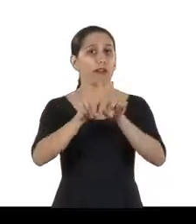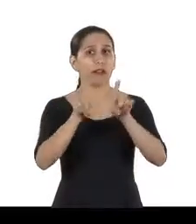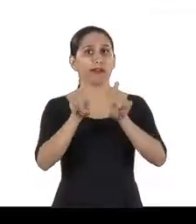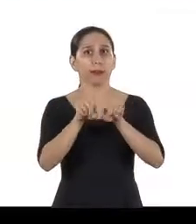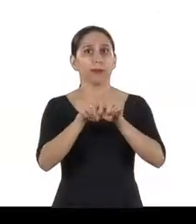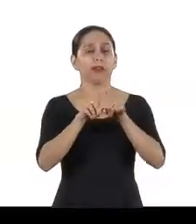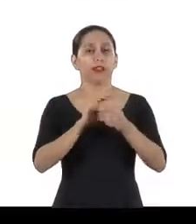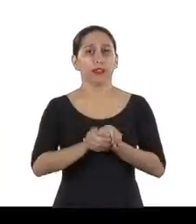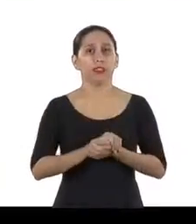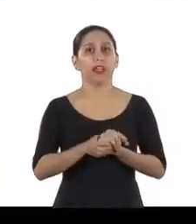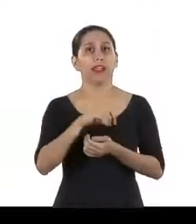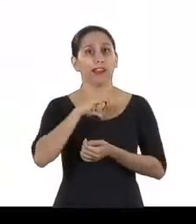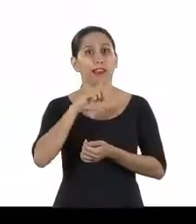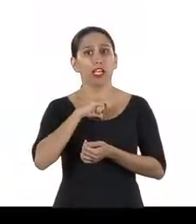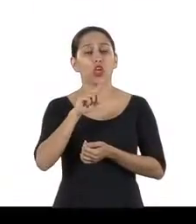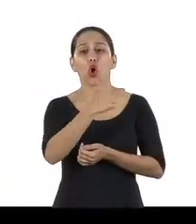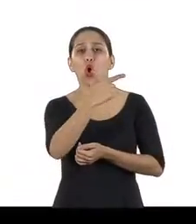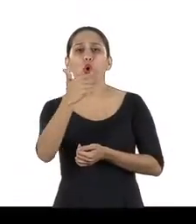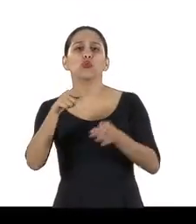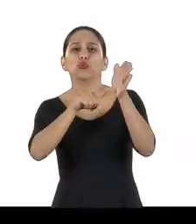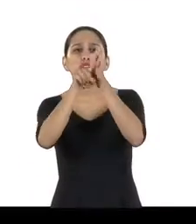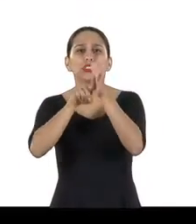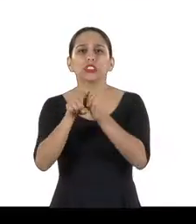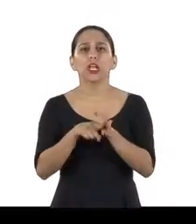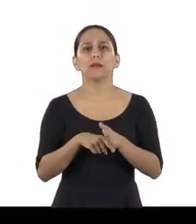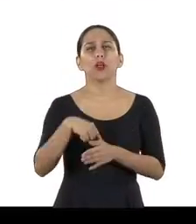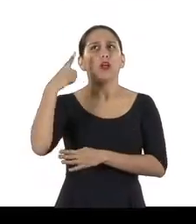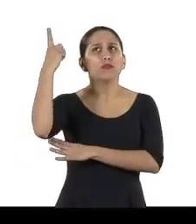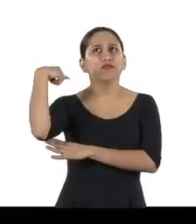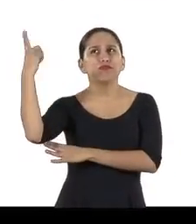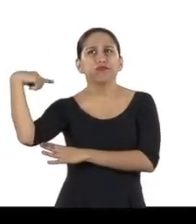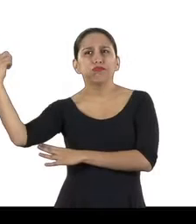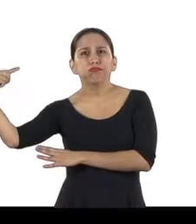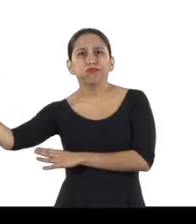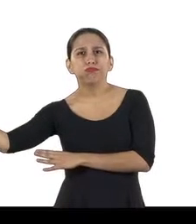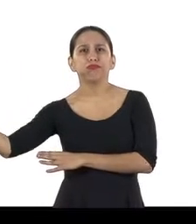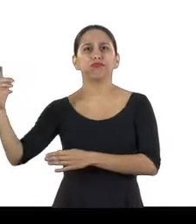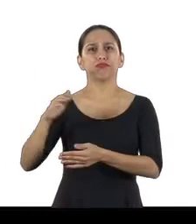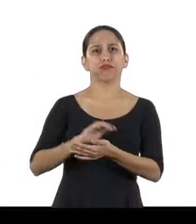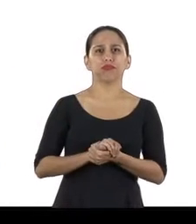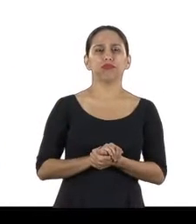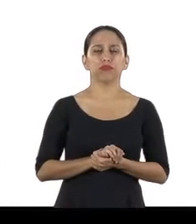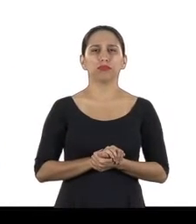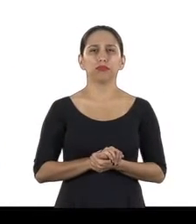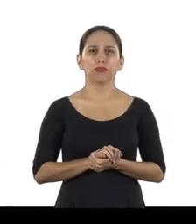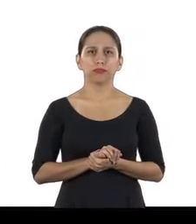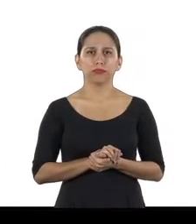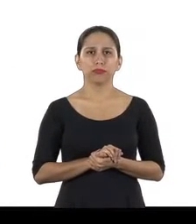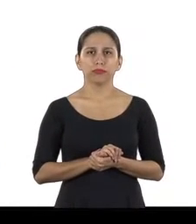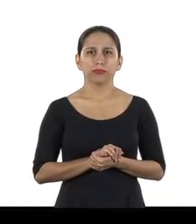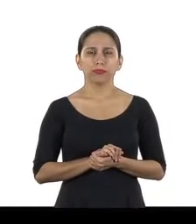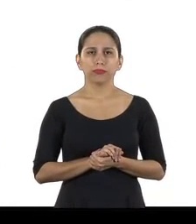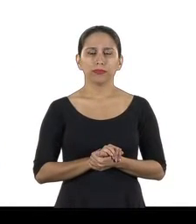demandam exames adicionais. como o teste audiométrico no caso do trabalhador exposto a ruídos.